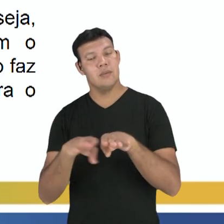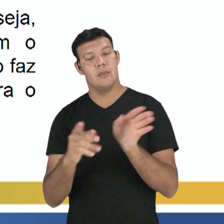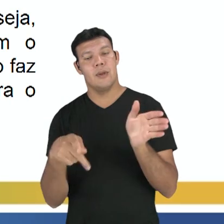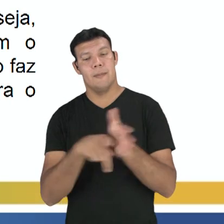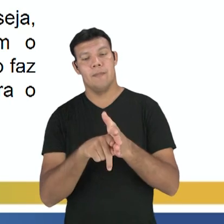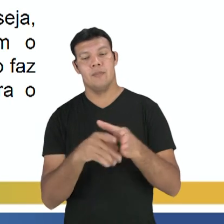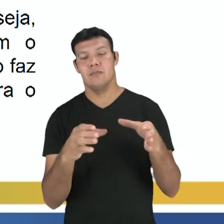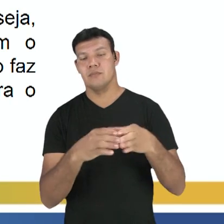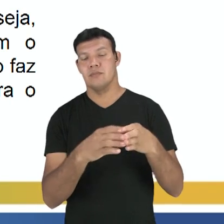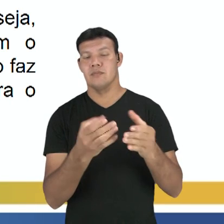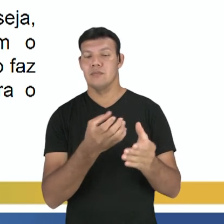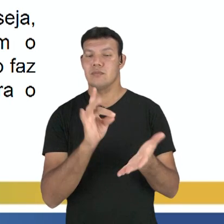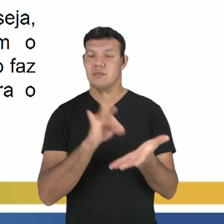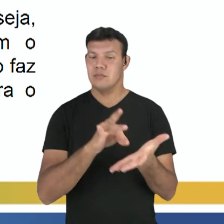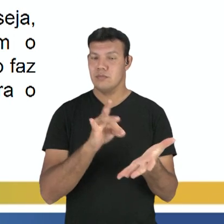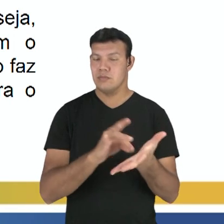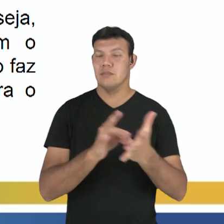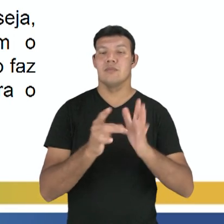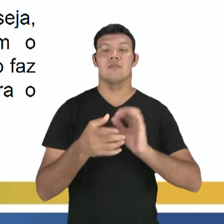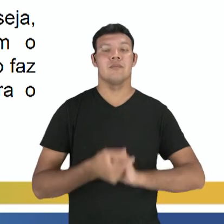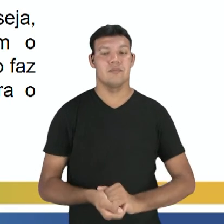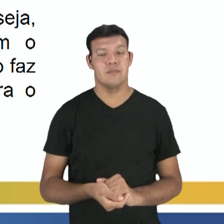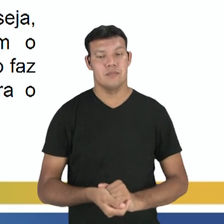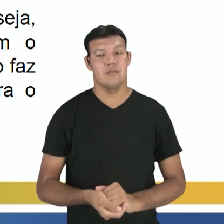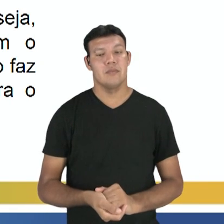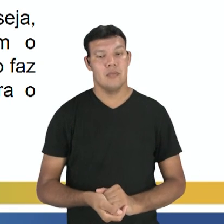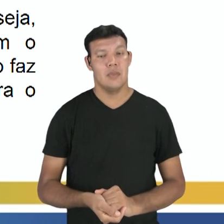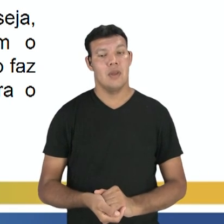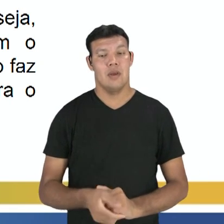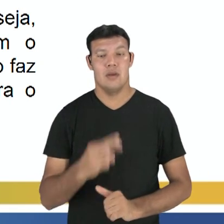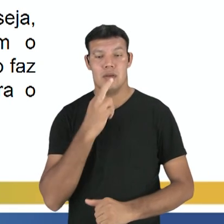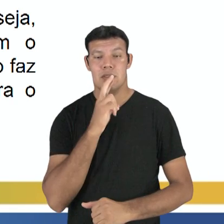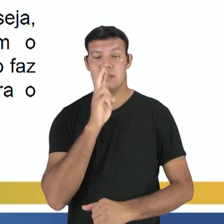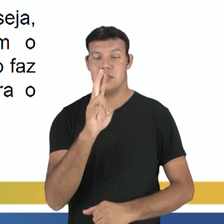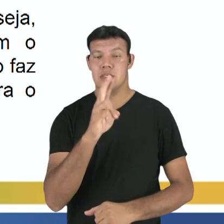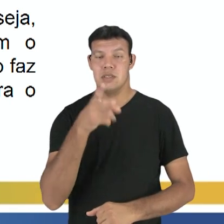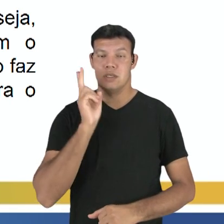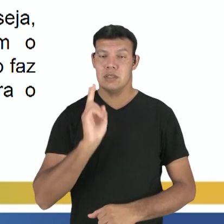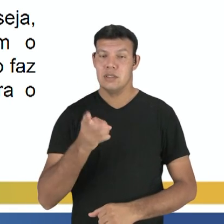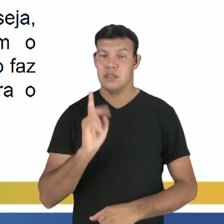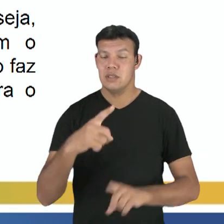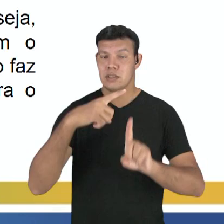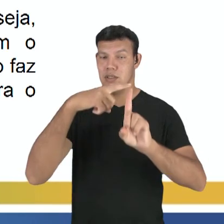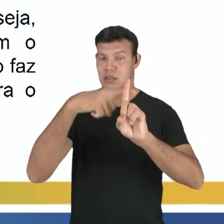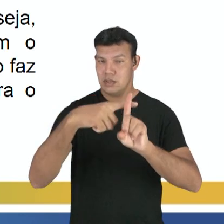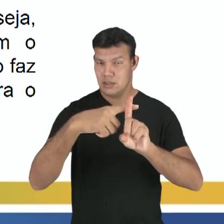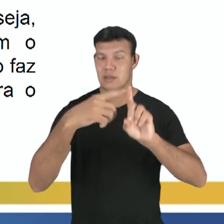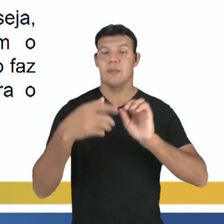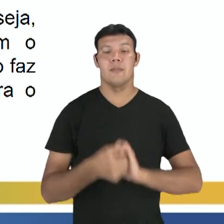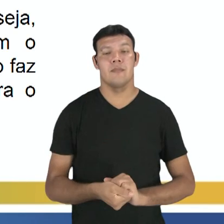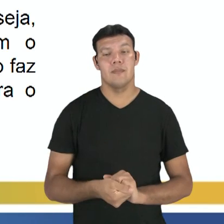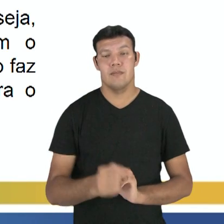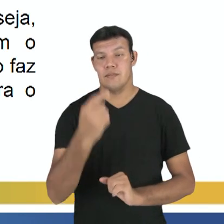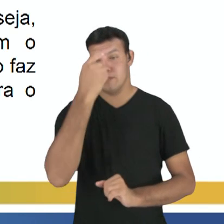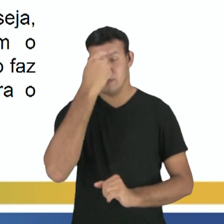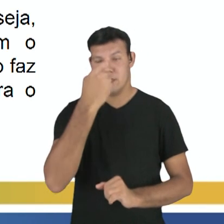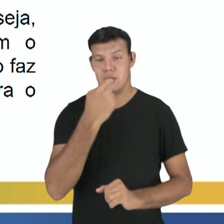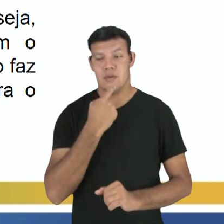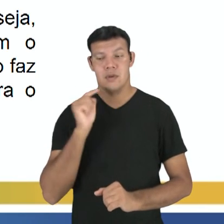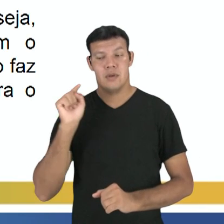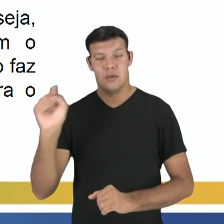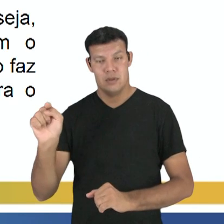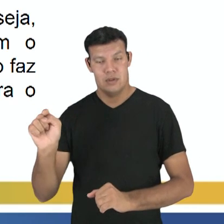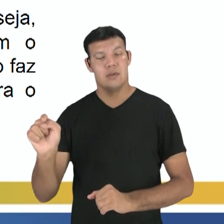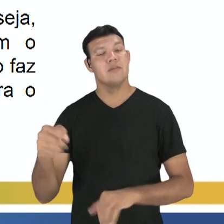reais. Ter um resultado sempre positivo faz com que a imagem seja sempre